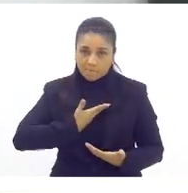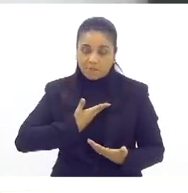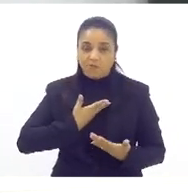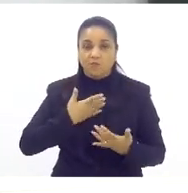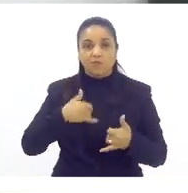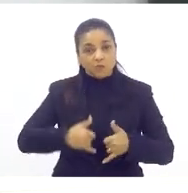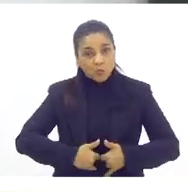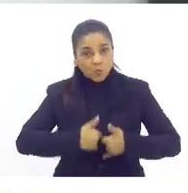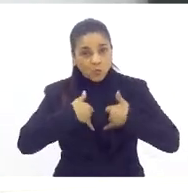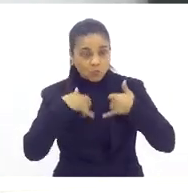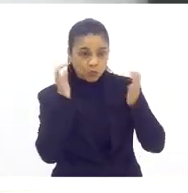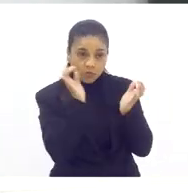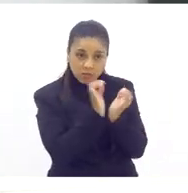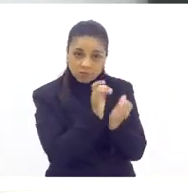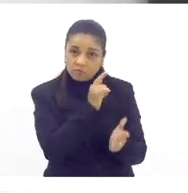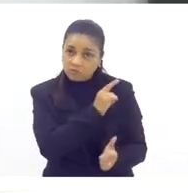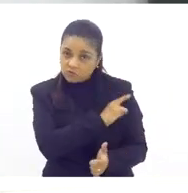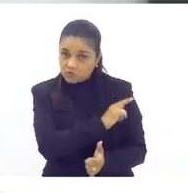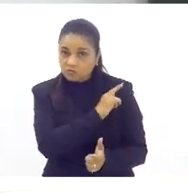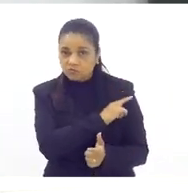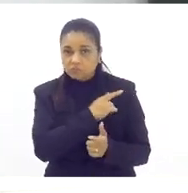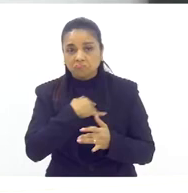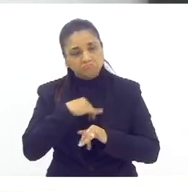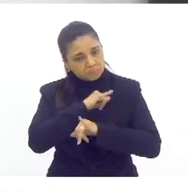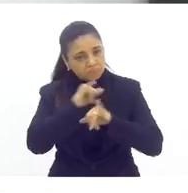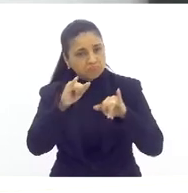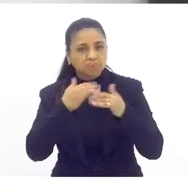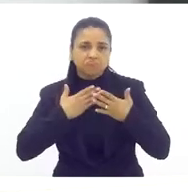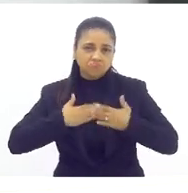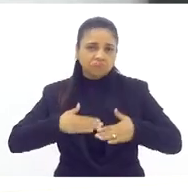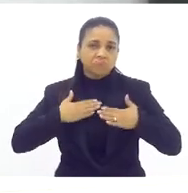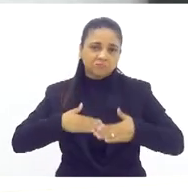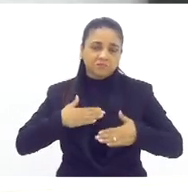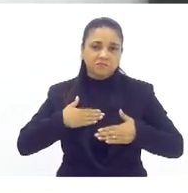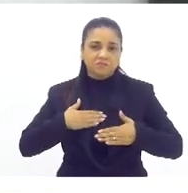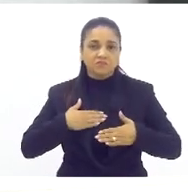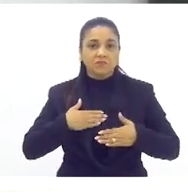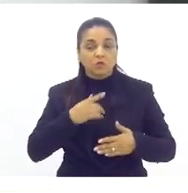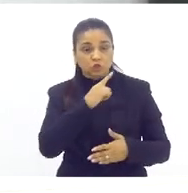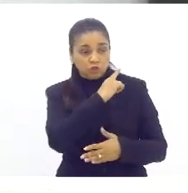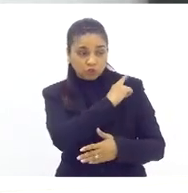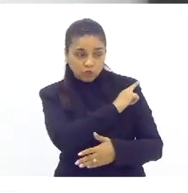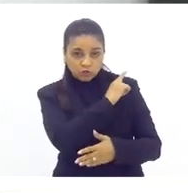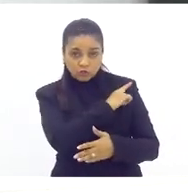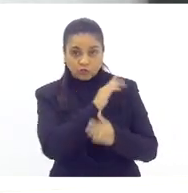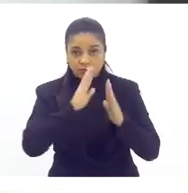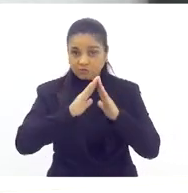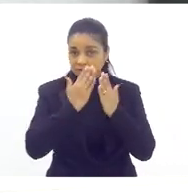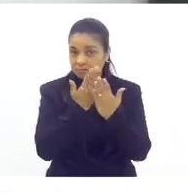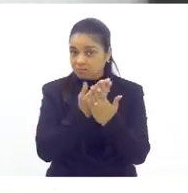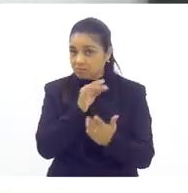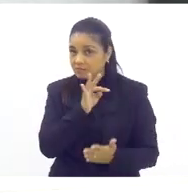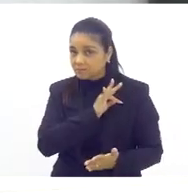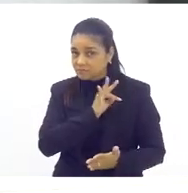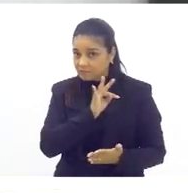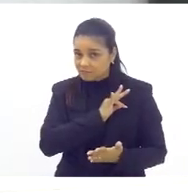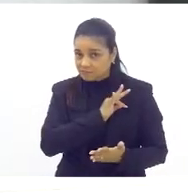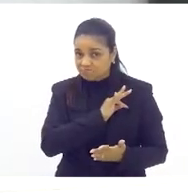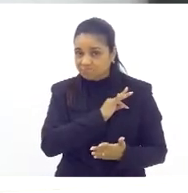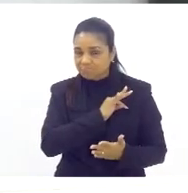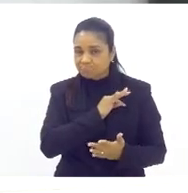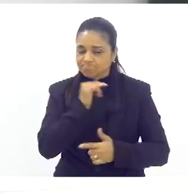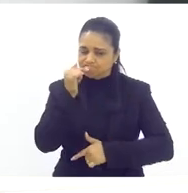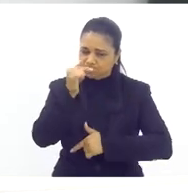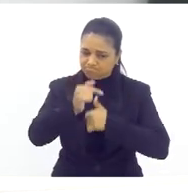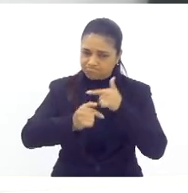muito orgulho da equipe de gestores e falo com muita tranquilidade para vocês os gestores das escolas técnicas fazem